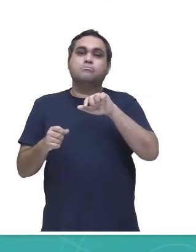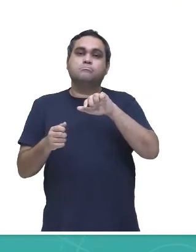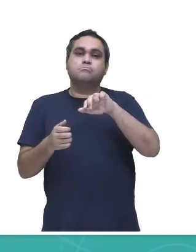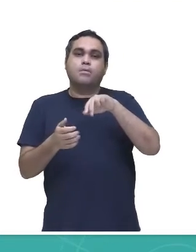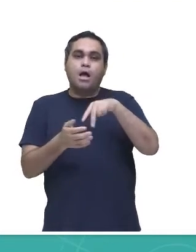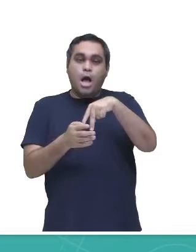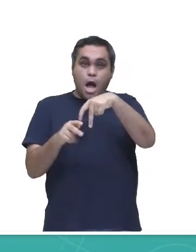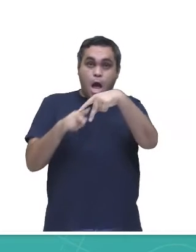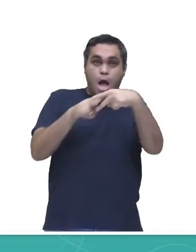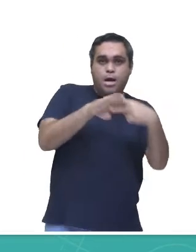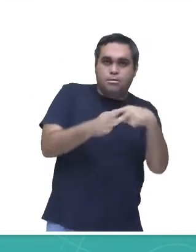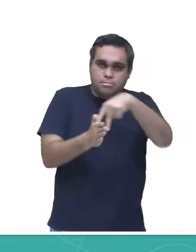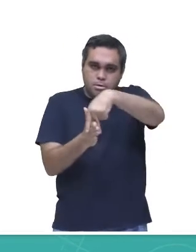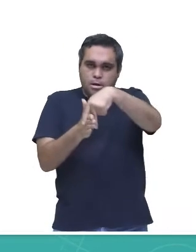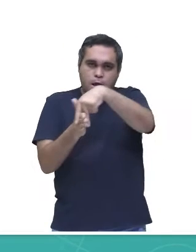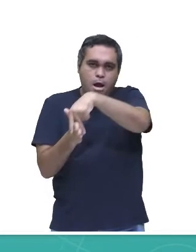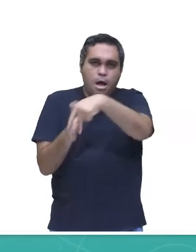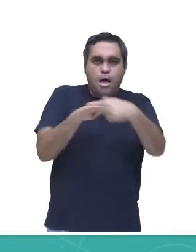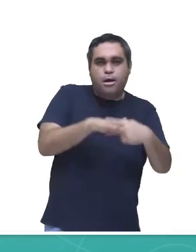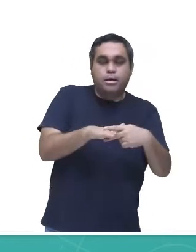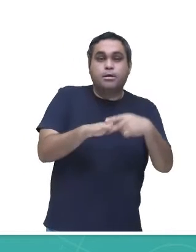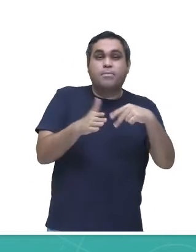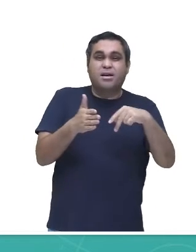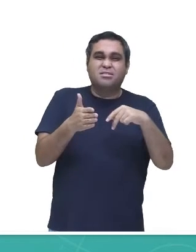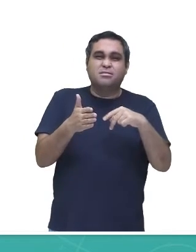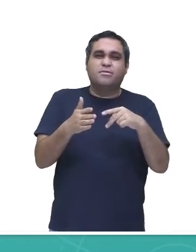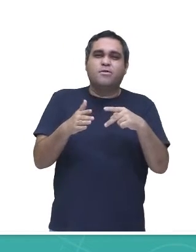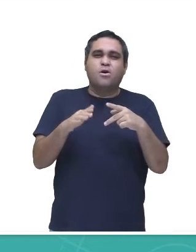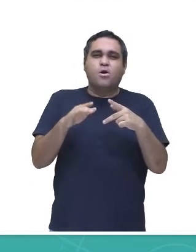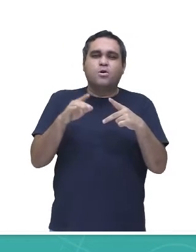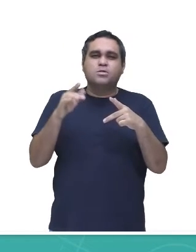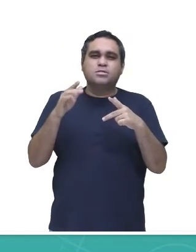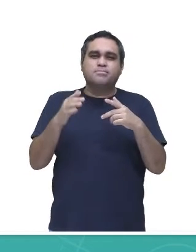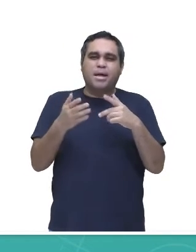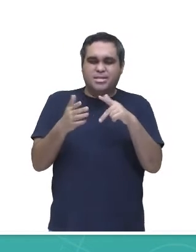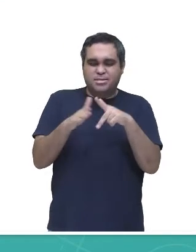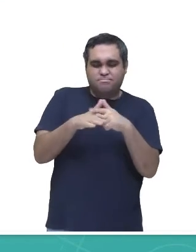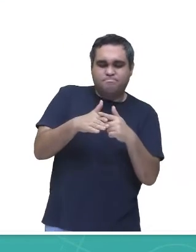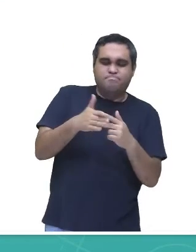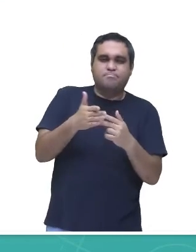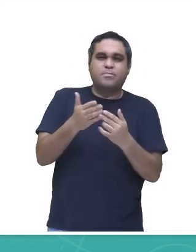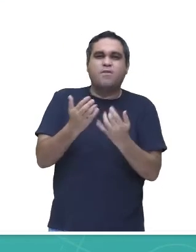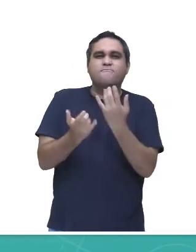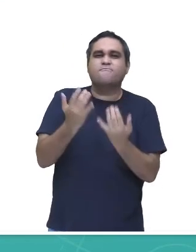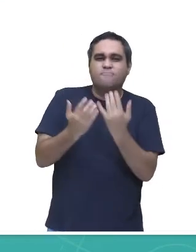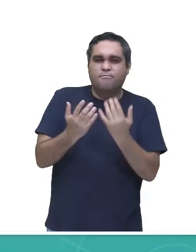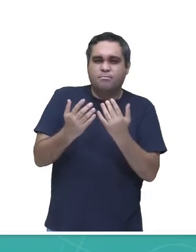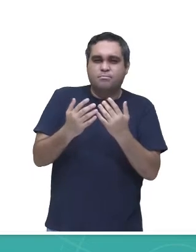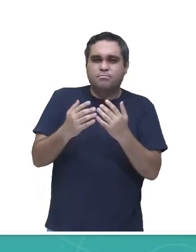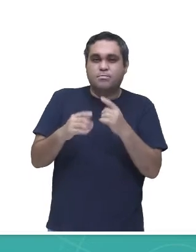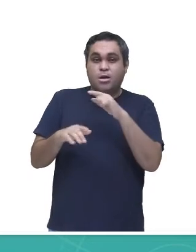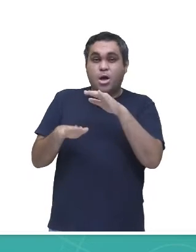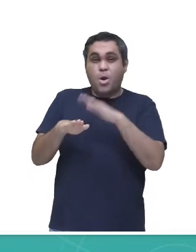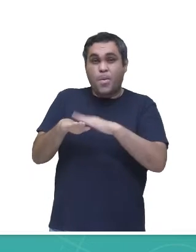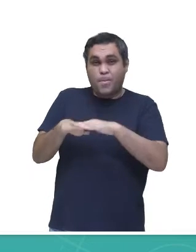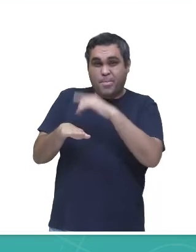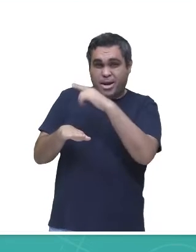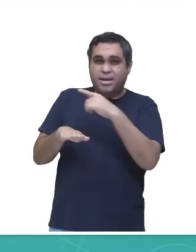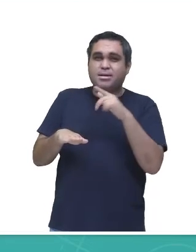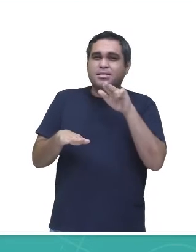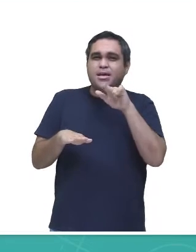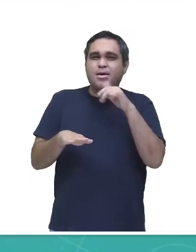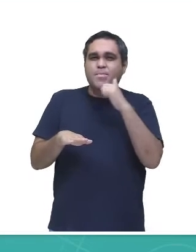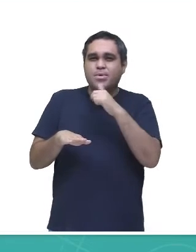com uma queimadura. O pé da irmã de Júnior ficou assim, como a gente está vendo aí na imagem. Porque no pé da irmã de Júnior não